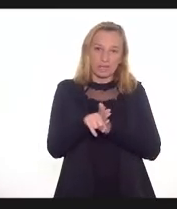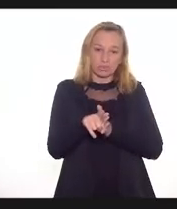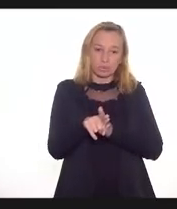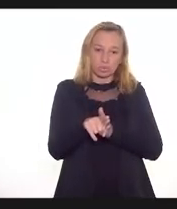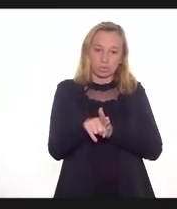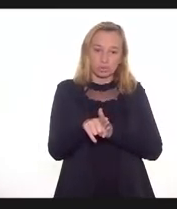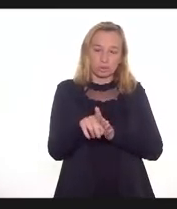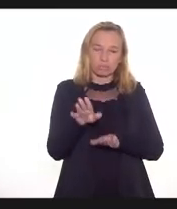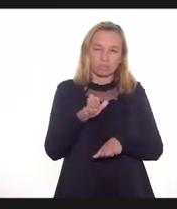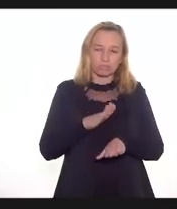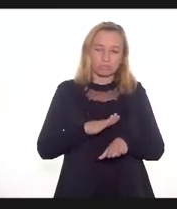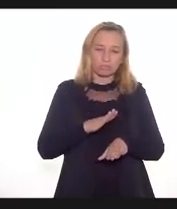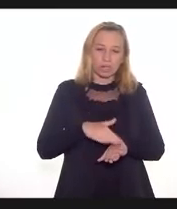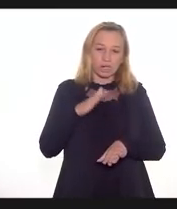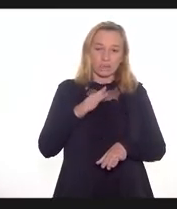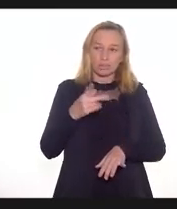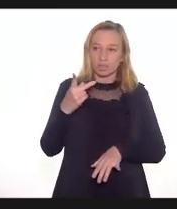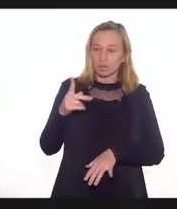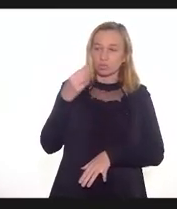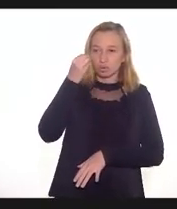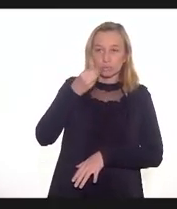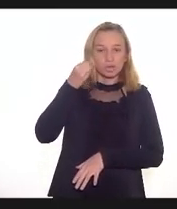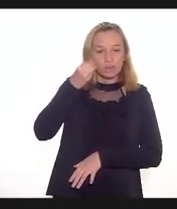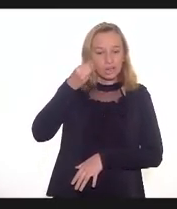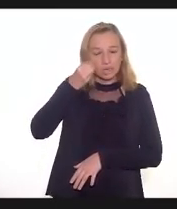muito mais pela vossa experiência